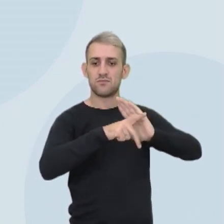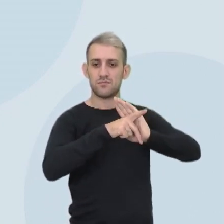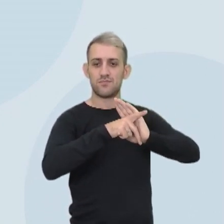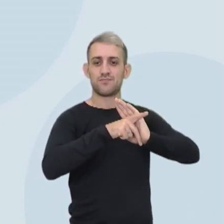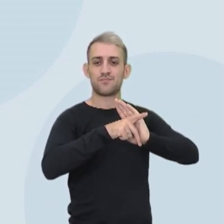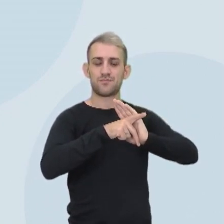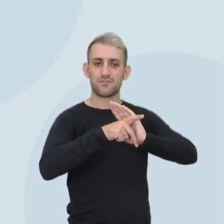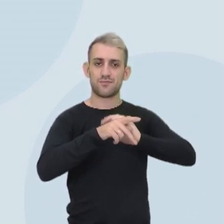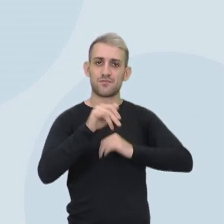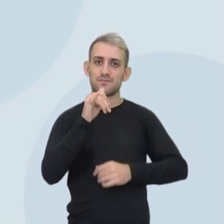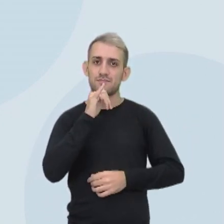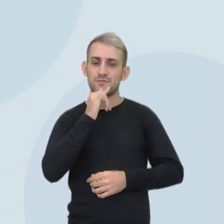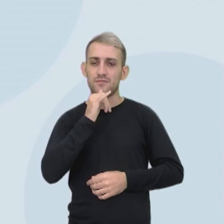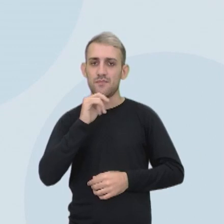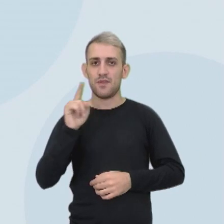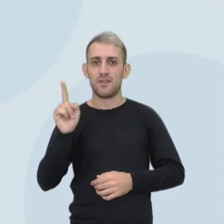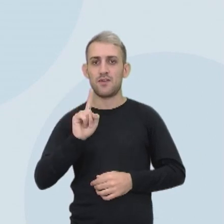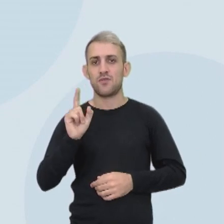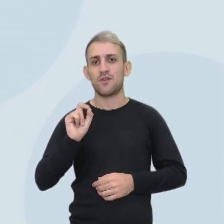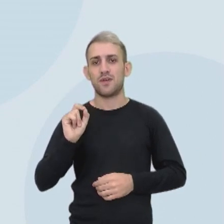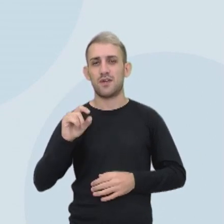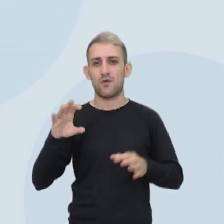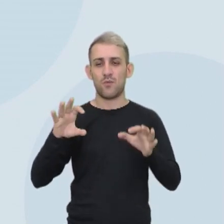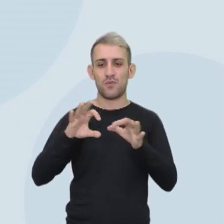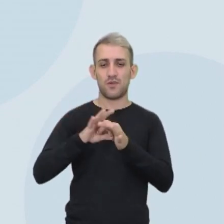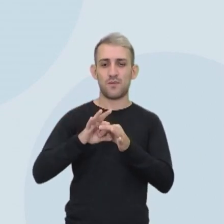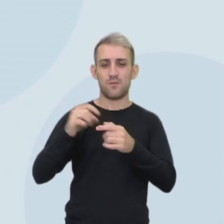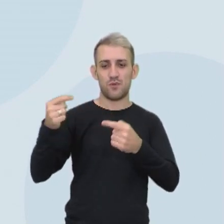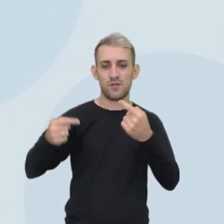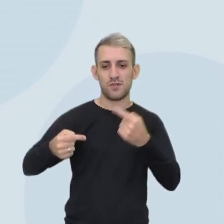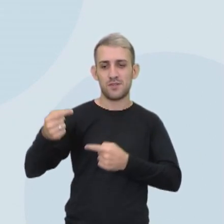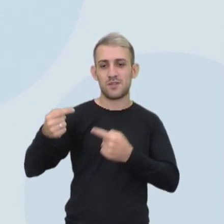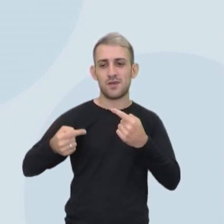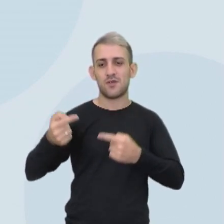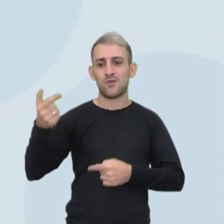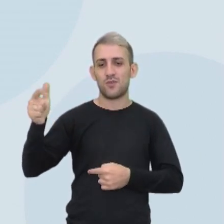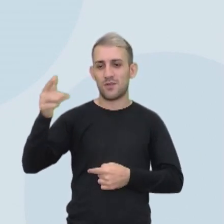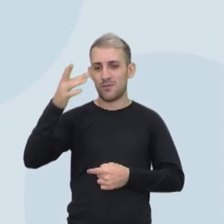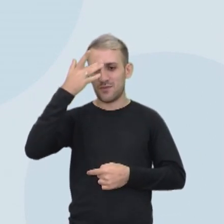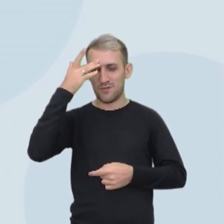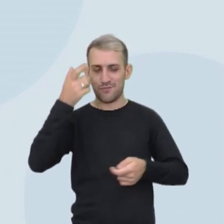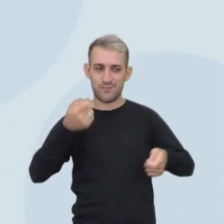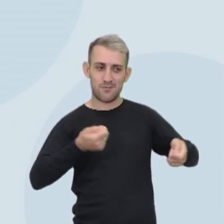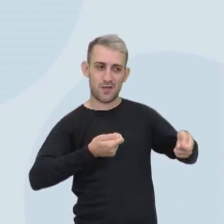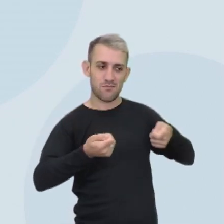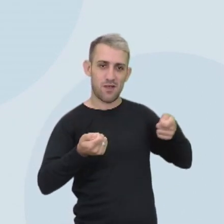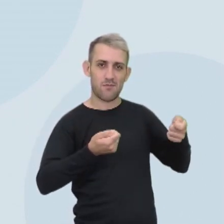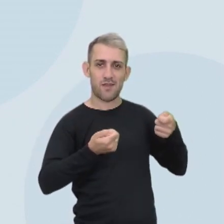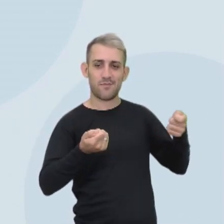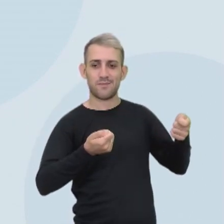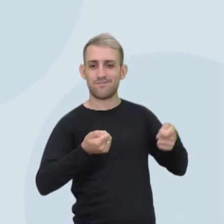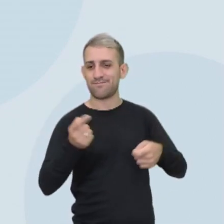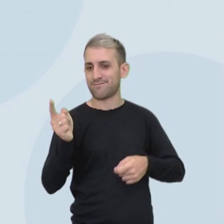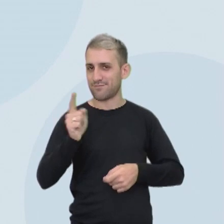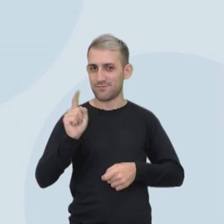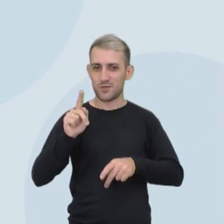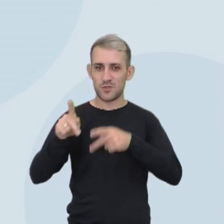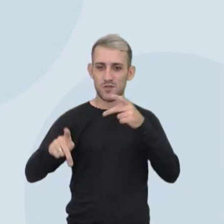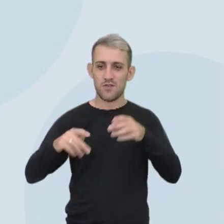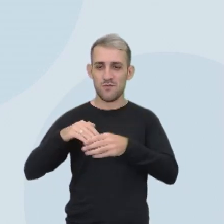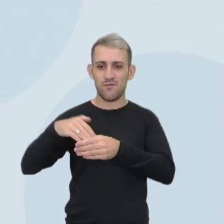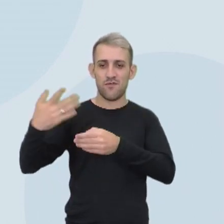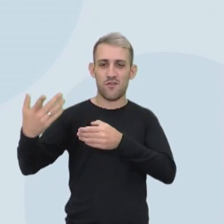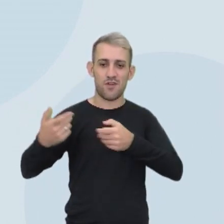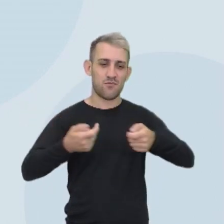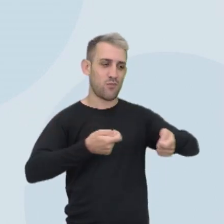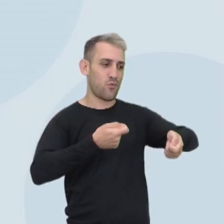não mais tendo ligações aí políticas e sendo, na verdade, governado por um povo de fora, né, o povo